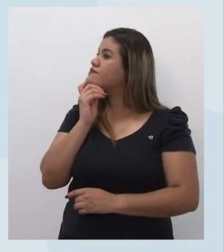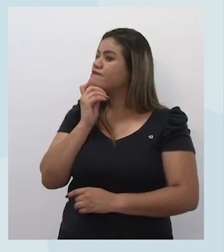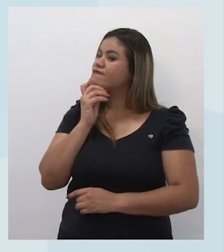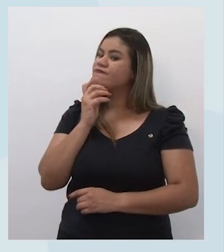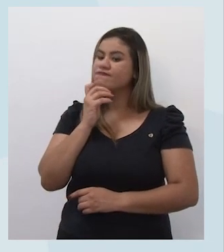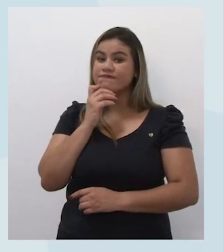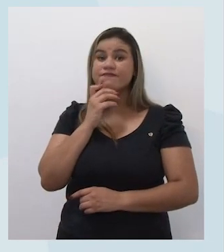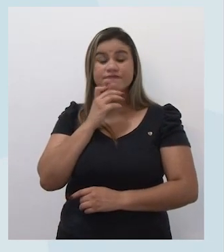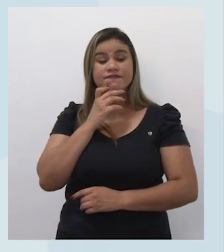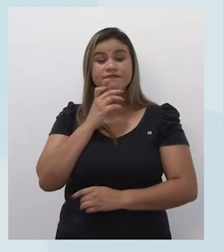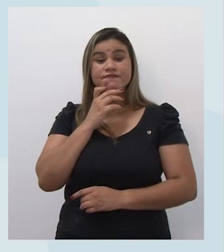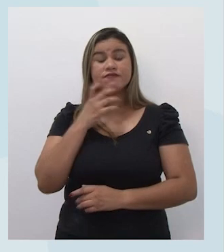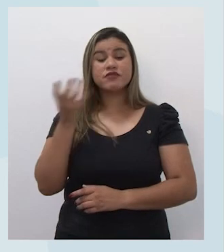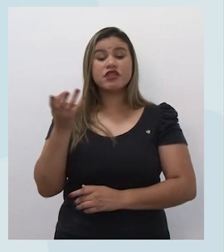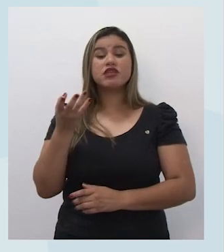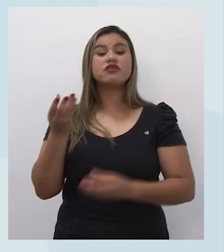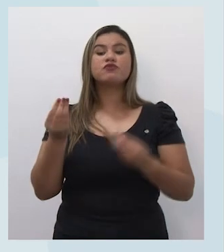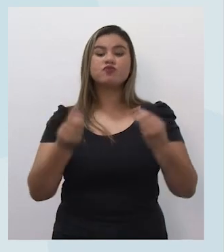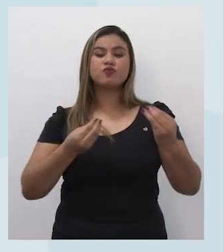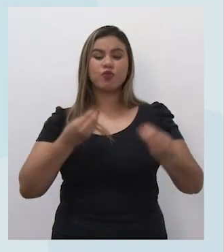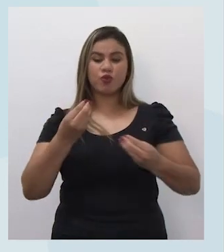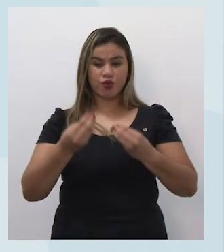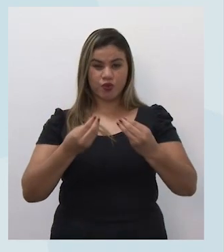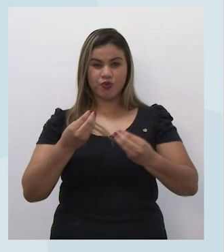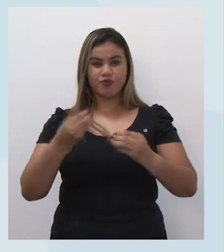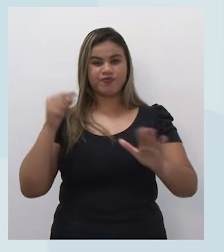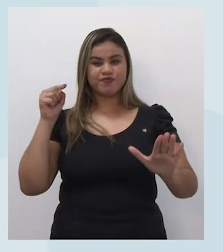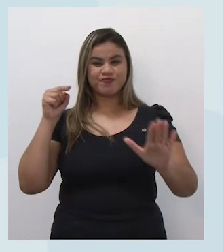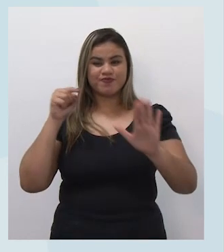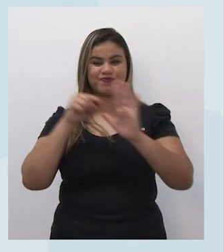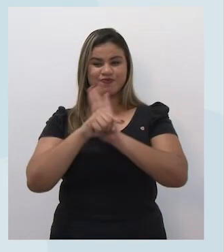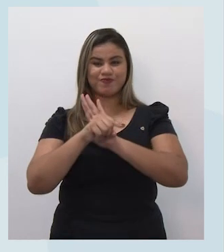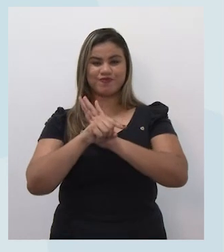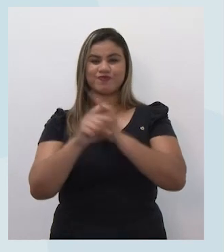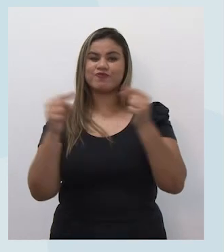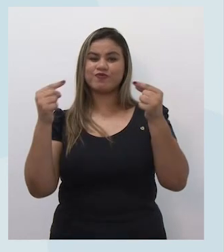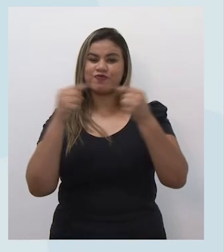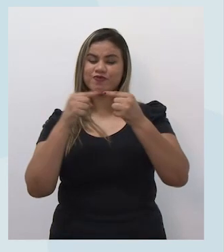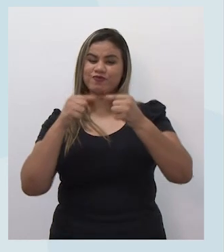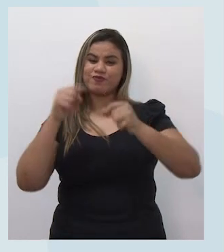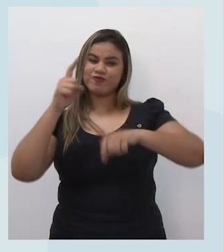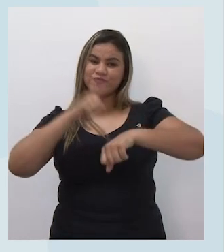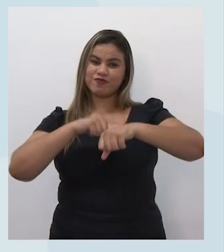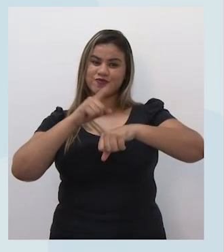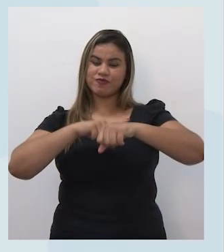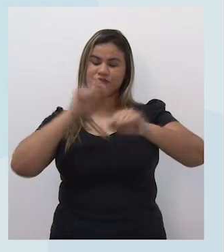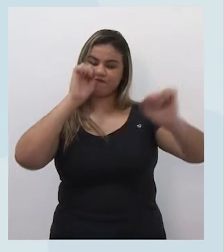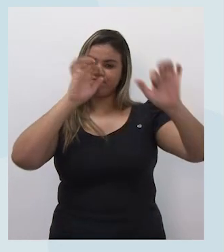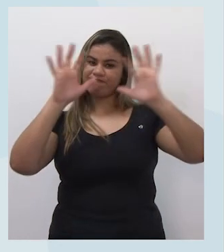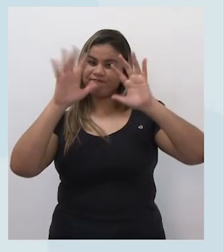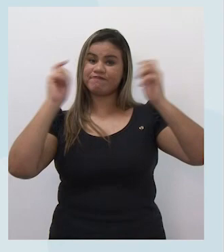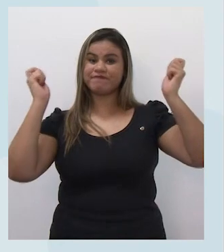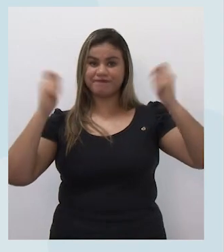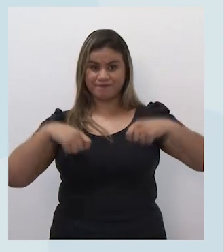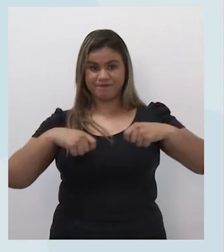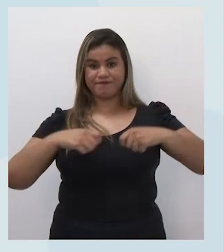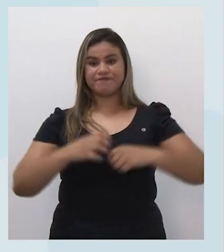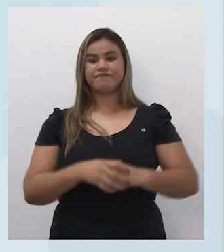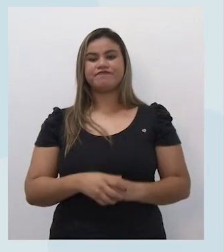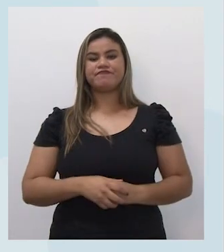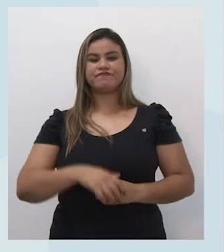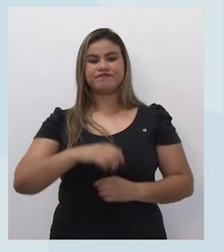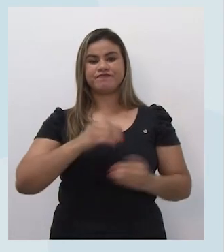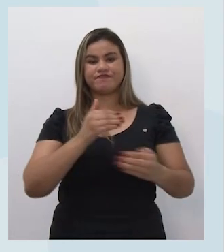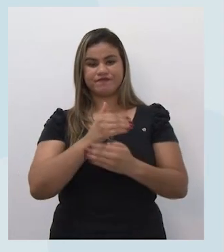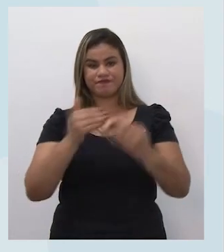a gente, então, fazer uma pequena pergunta aí, dando um tempo para que vocês possam refletir sobre ela. Próximo